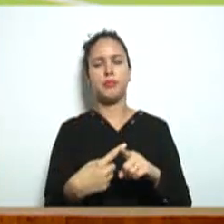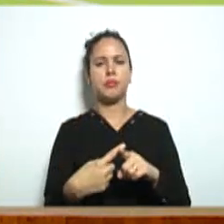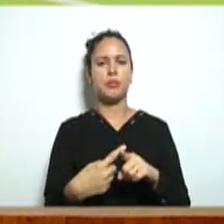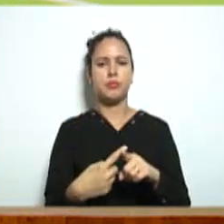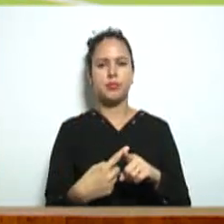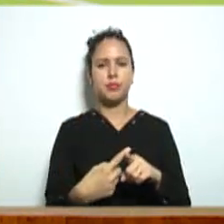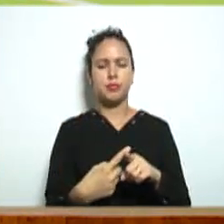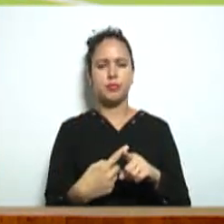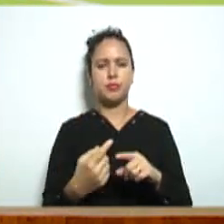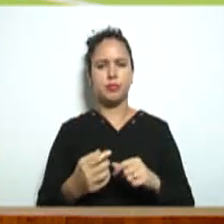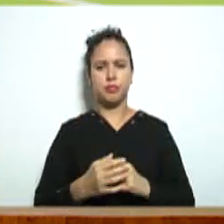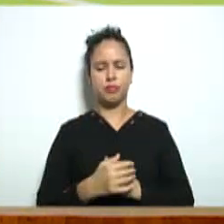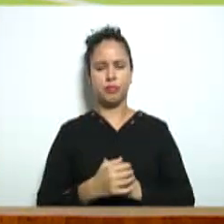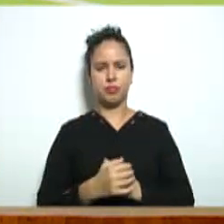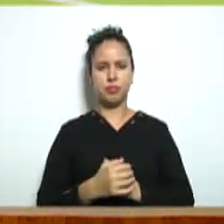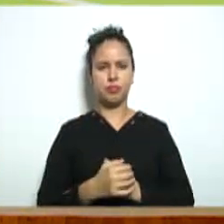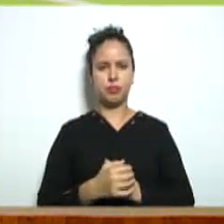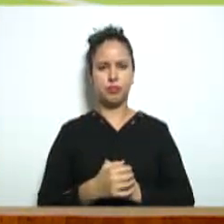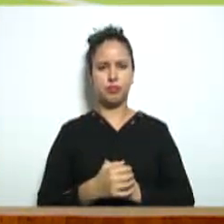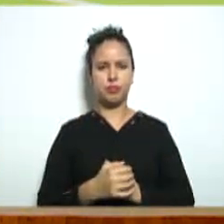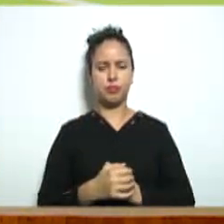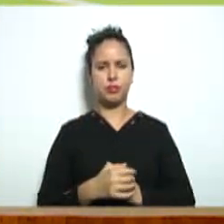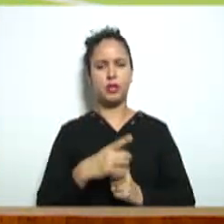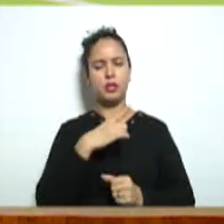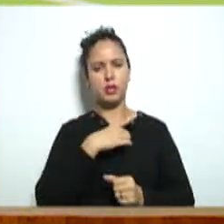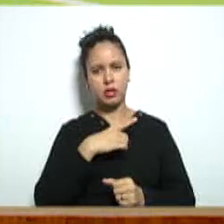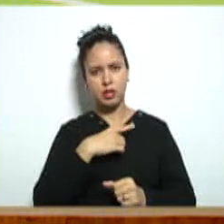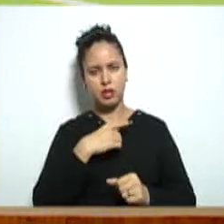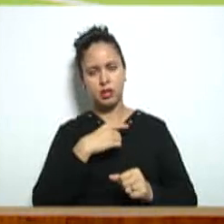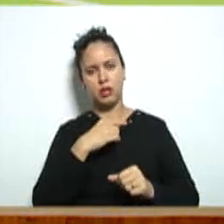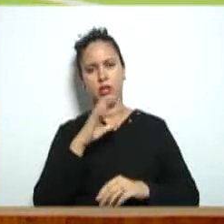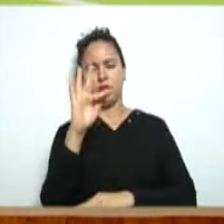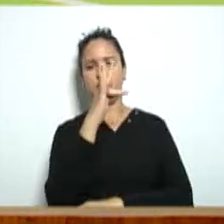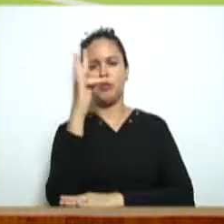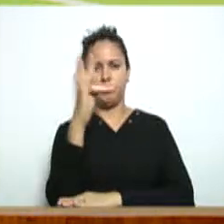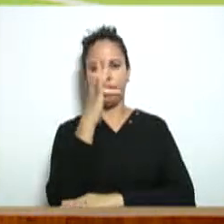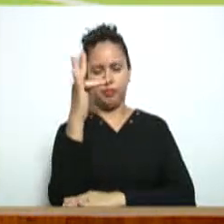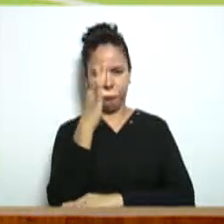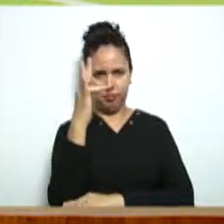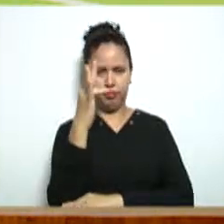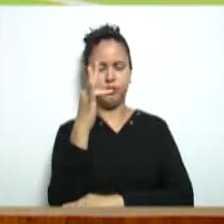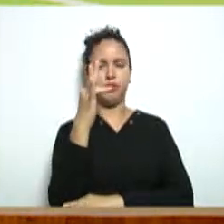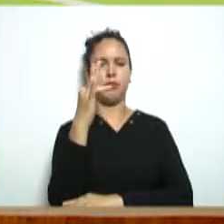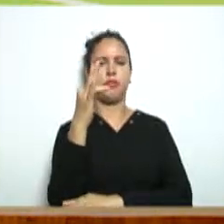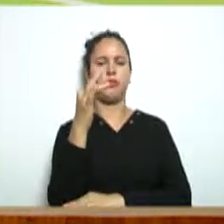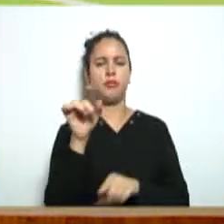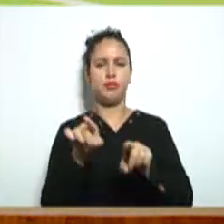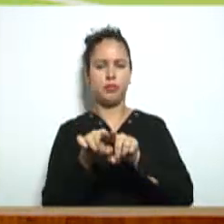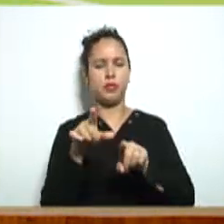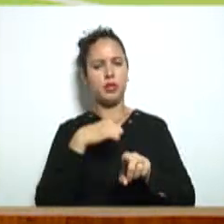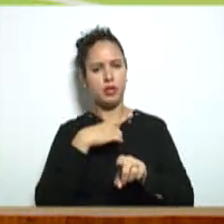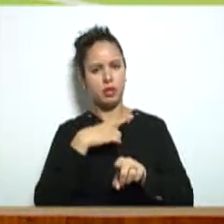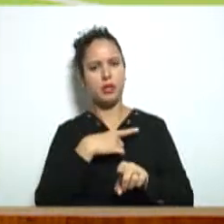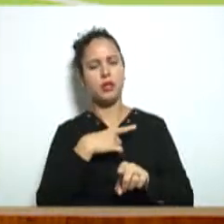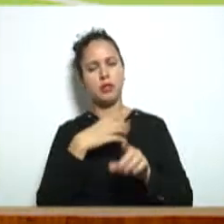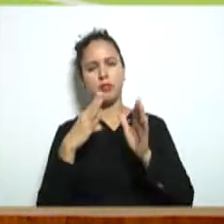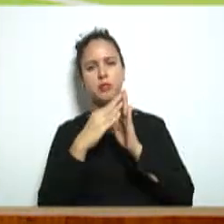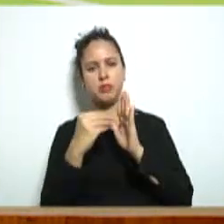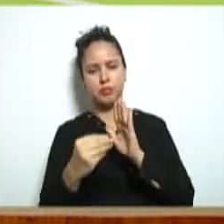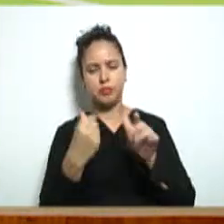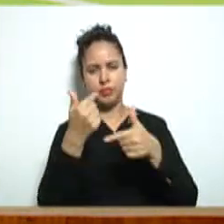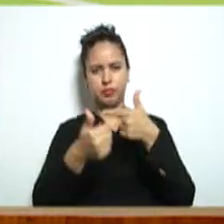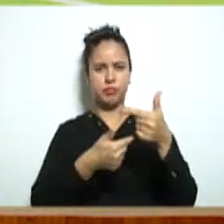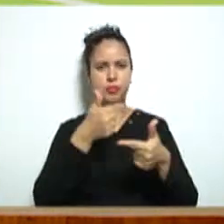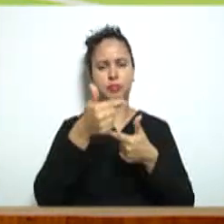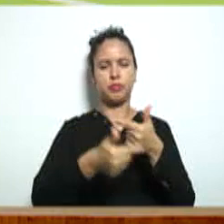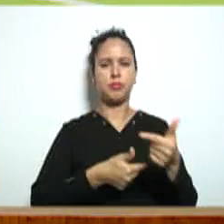que, além dessa formalidade que nós temos da garantia de direitos, temos que estar atentos também que existem modos de trabalho que não